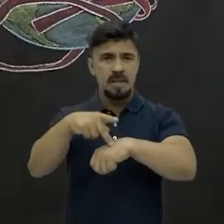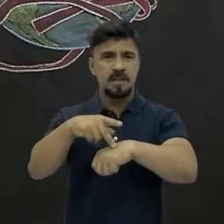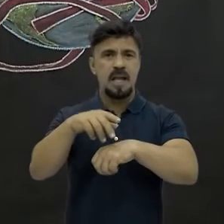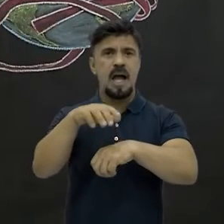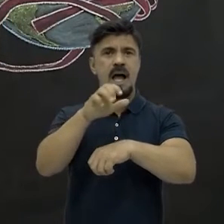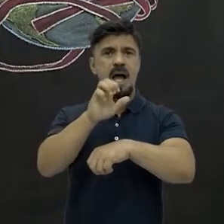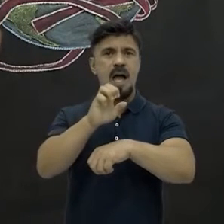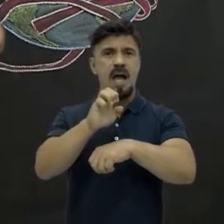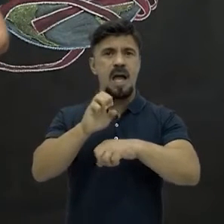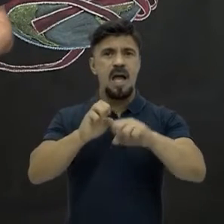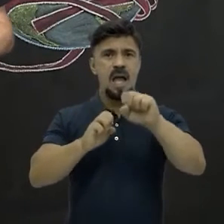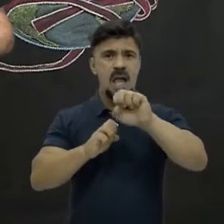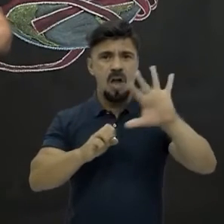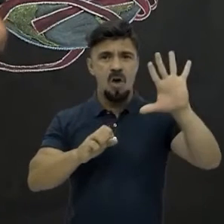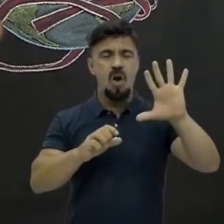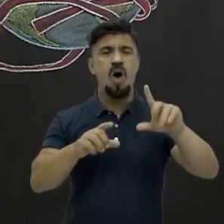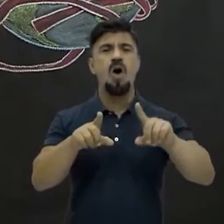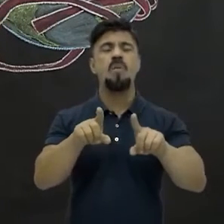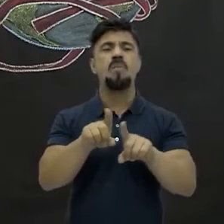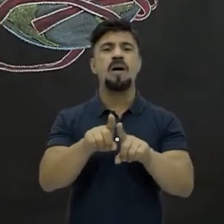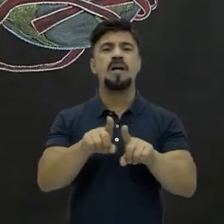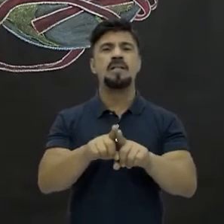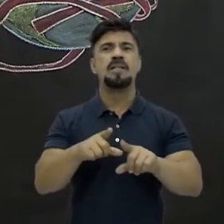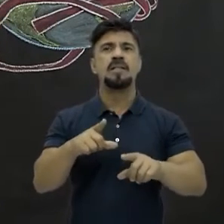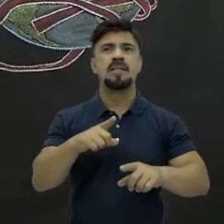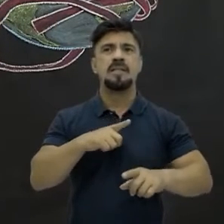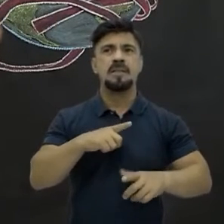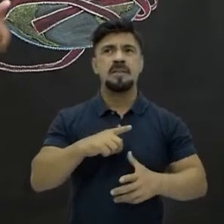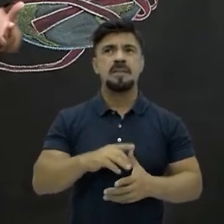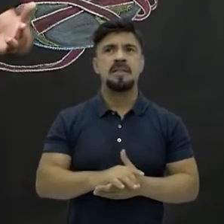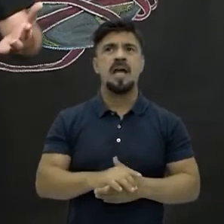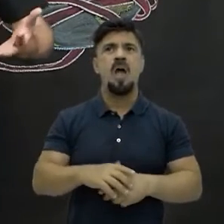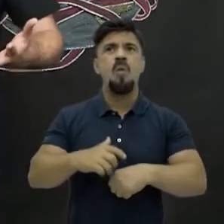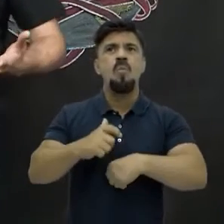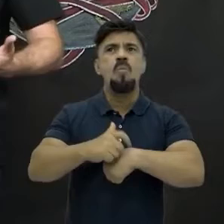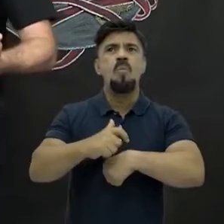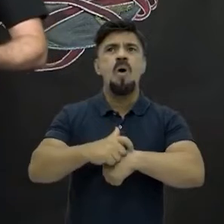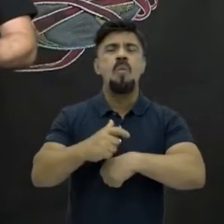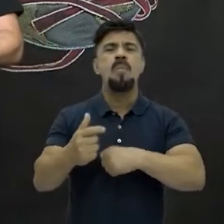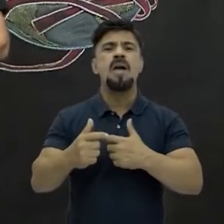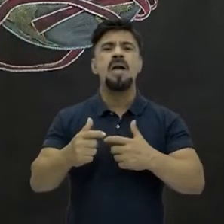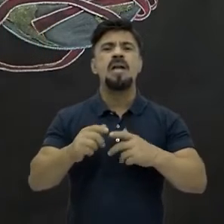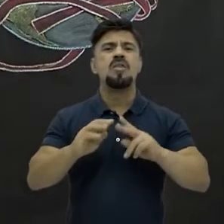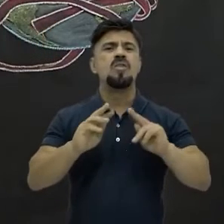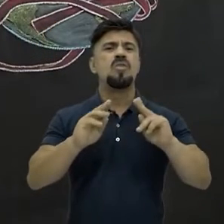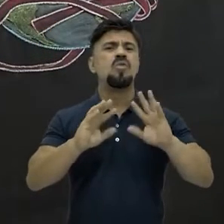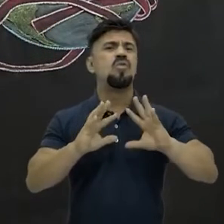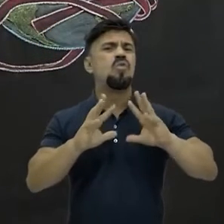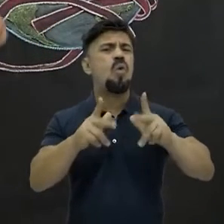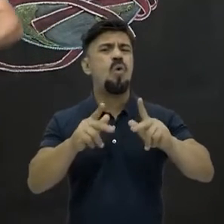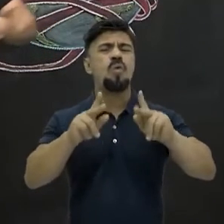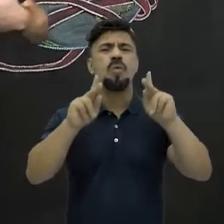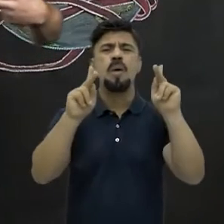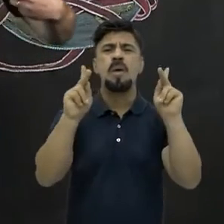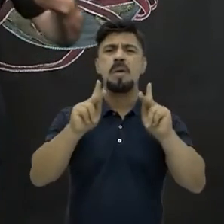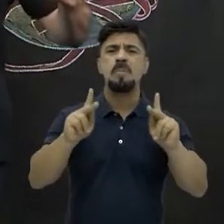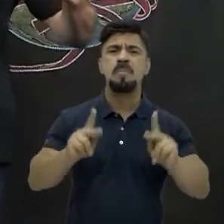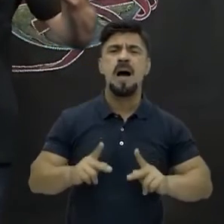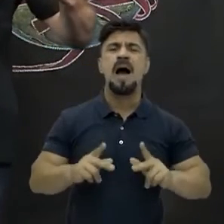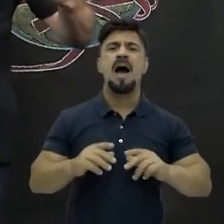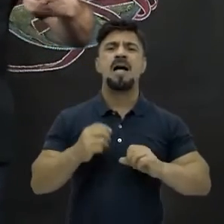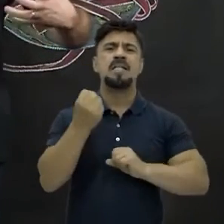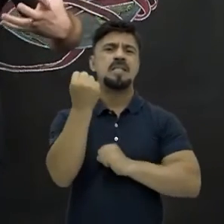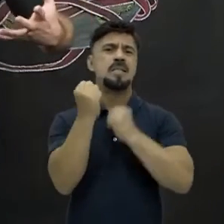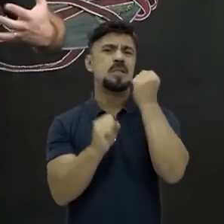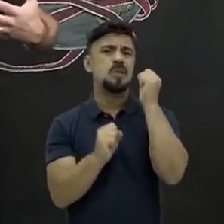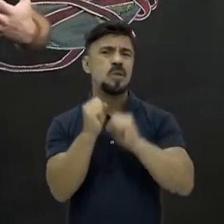que é chamado então esse momento de La Belle Époque. É um momento onde está todo mundo em paz, suas indústrias sendo